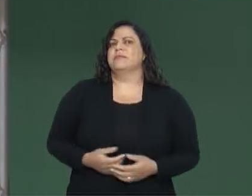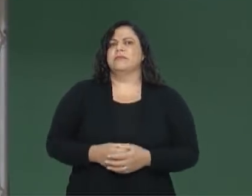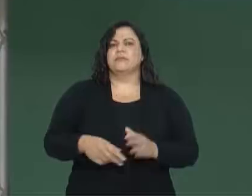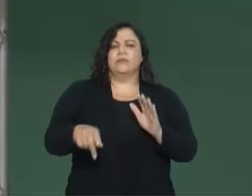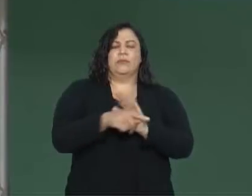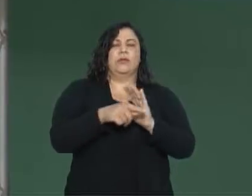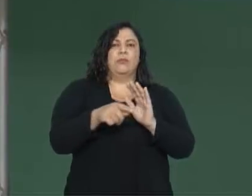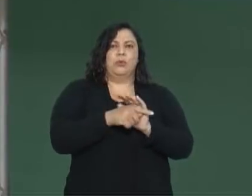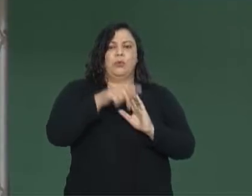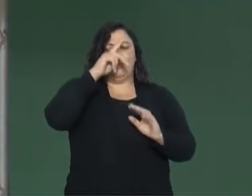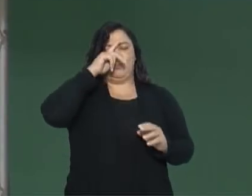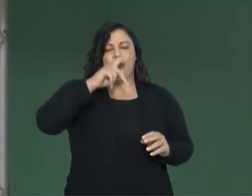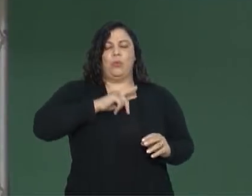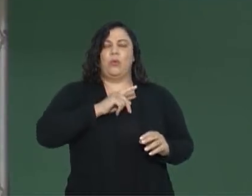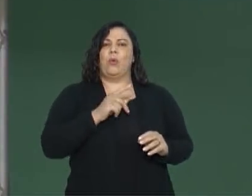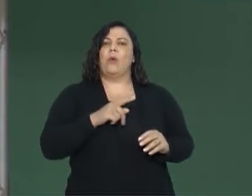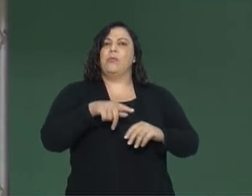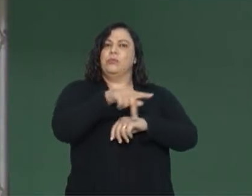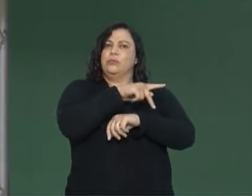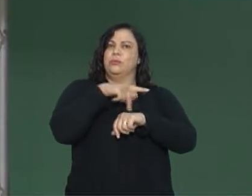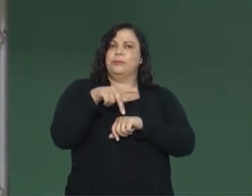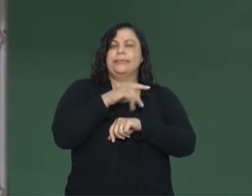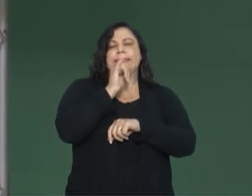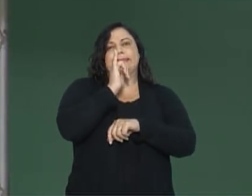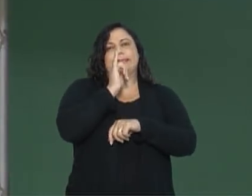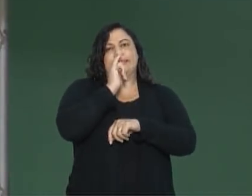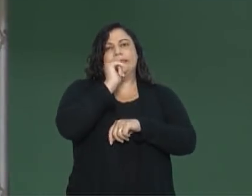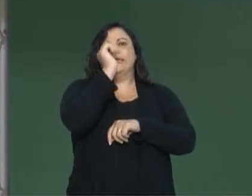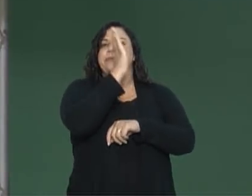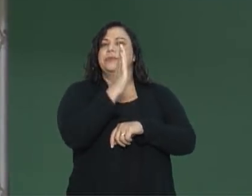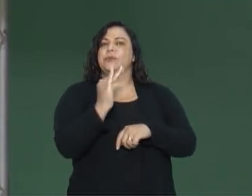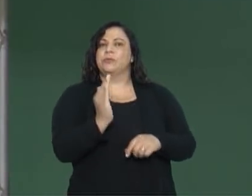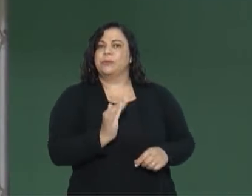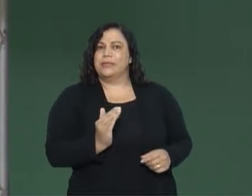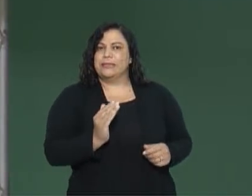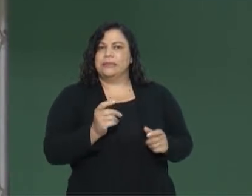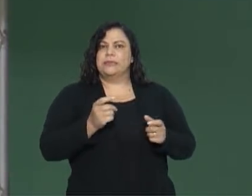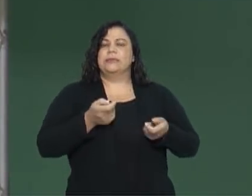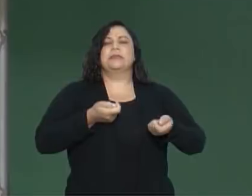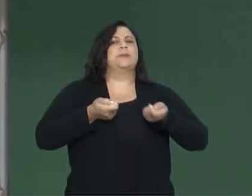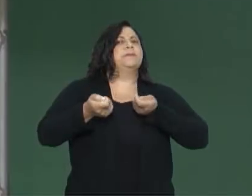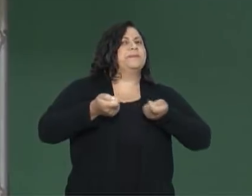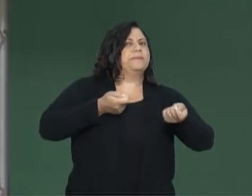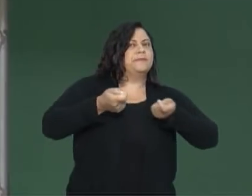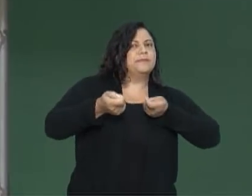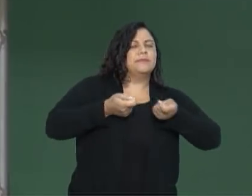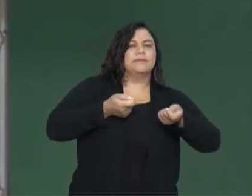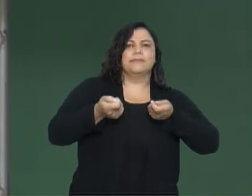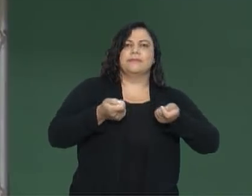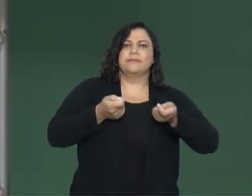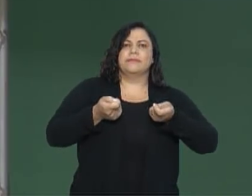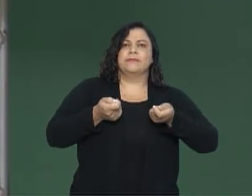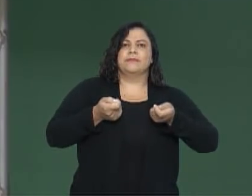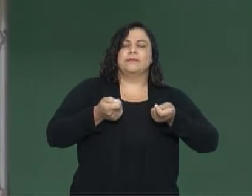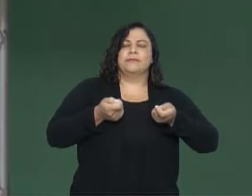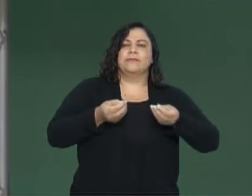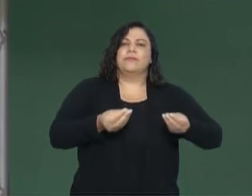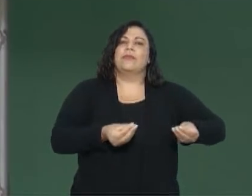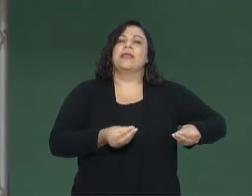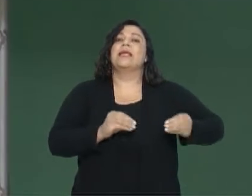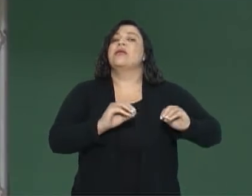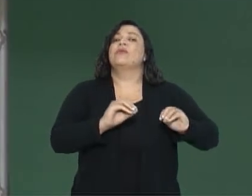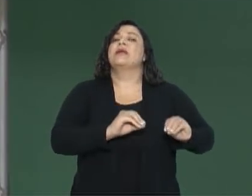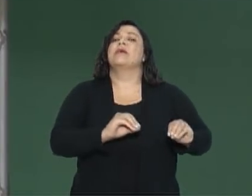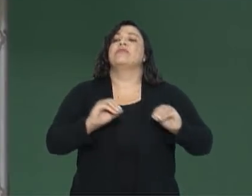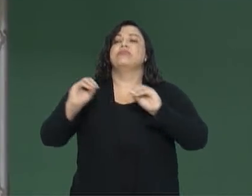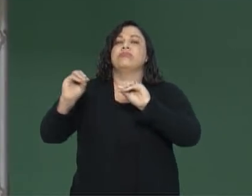meu território, exemplo, eu faço aqui no Brasil este controle e eu mando para outro país,